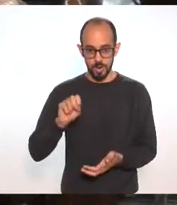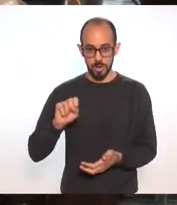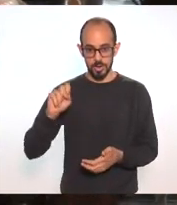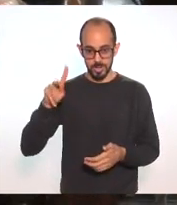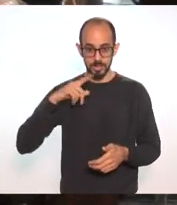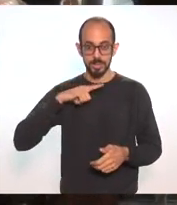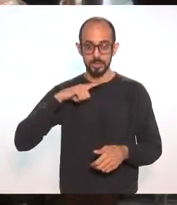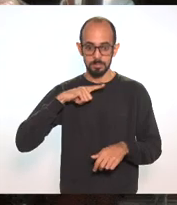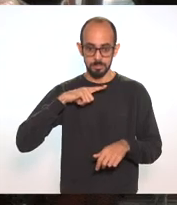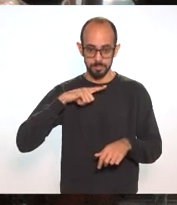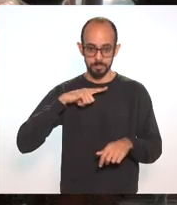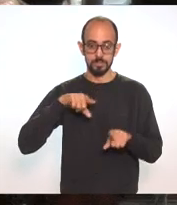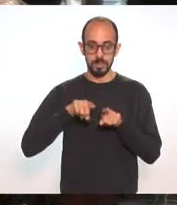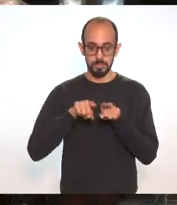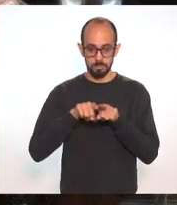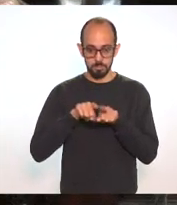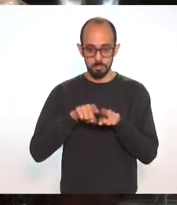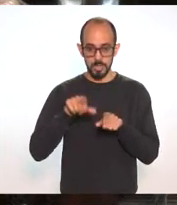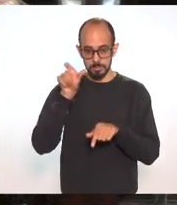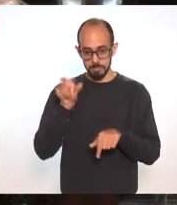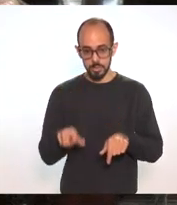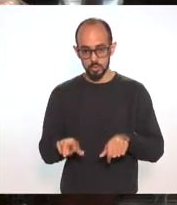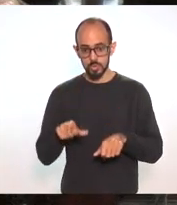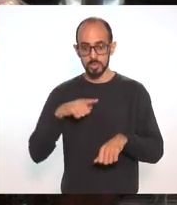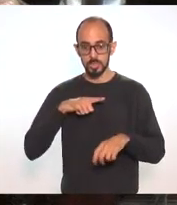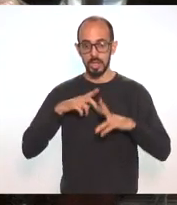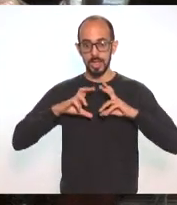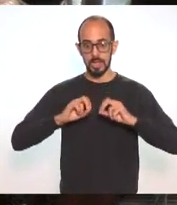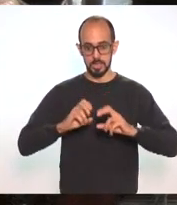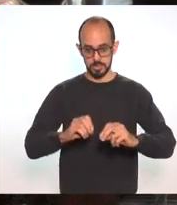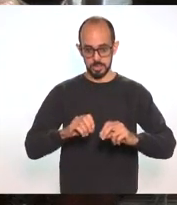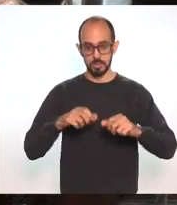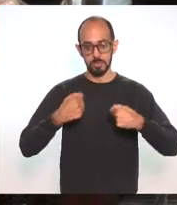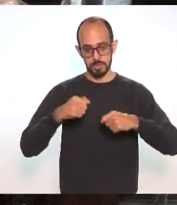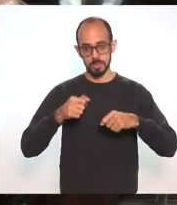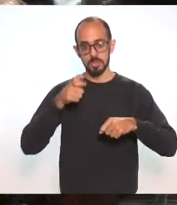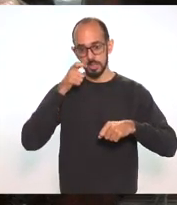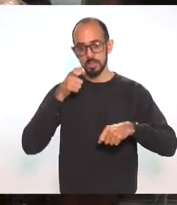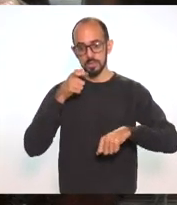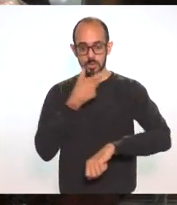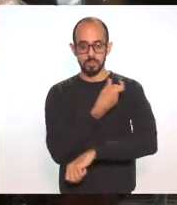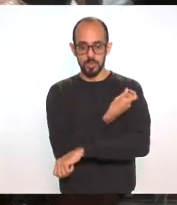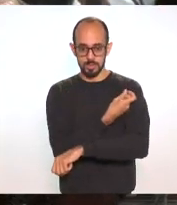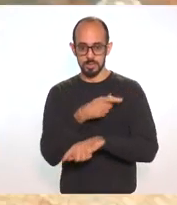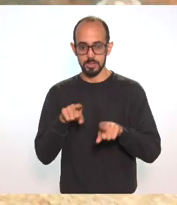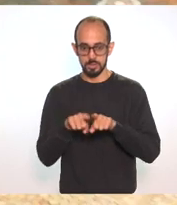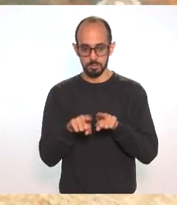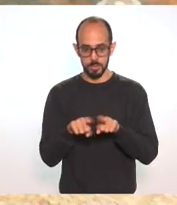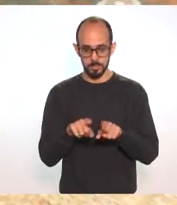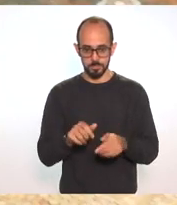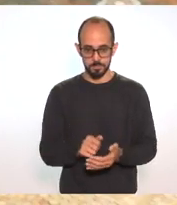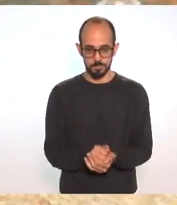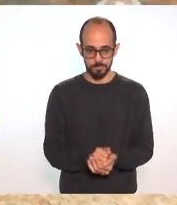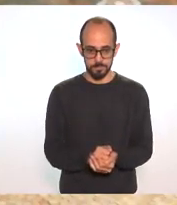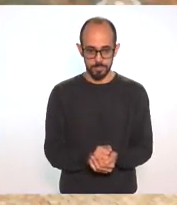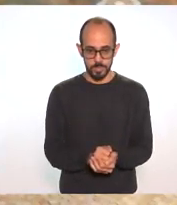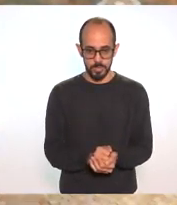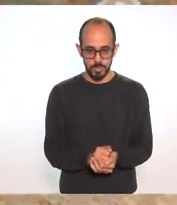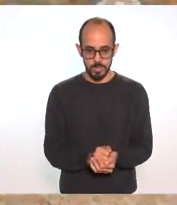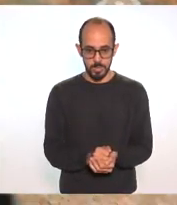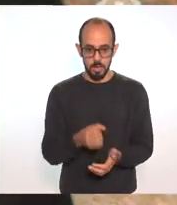também que precisam de atenção à vacina. Verdade. Presidente, boa deputado tarde. Anderson Moraes. Boa tarde. Eu só